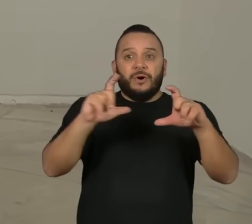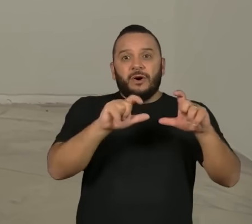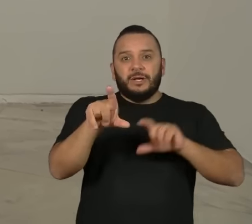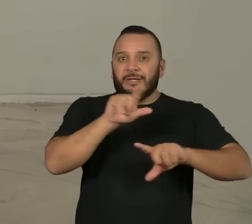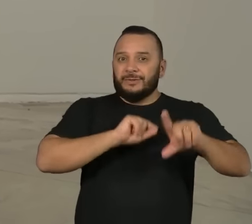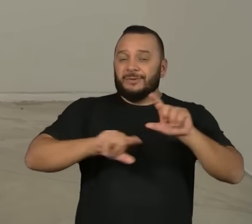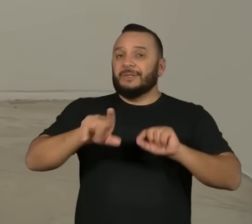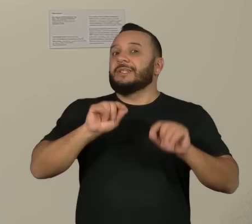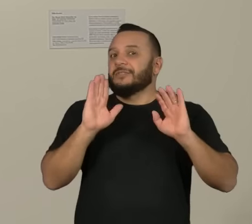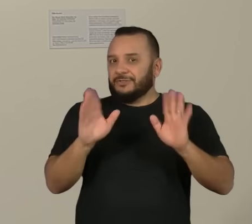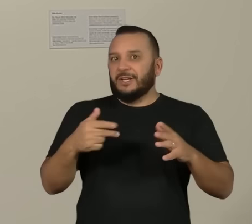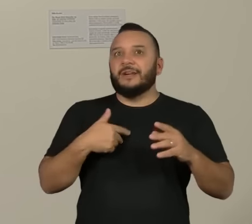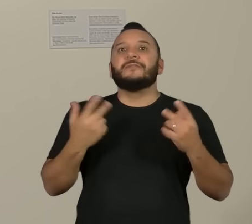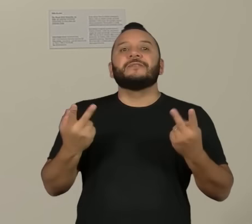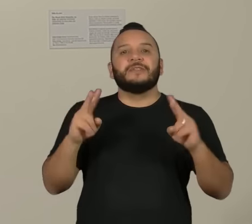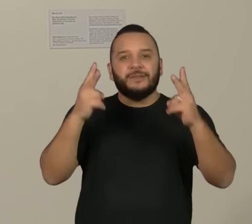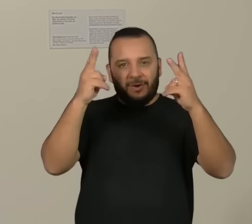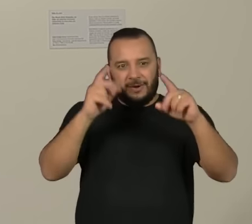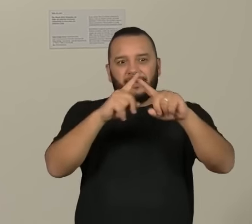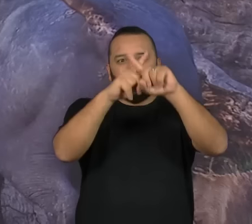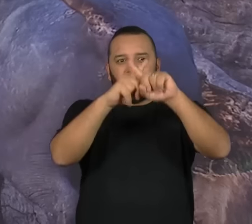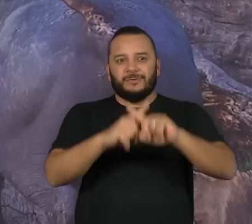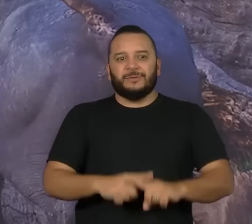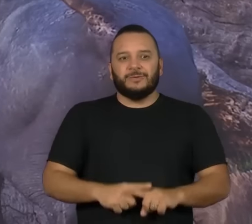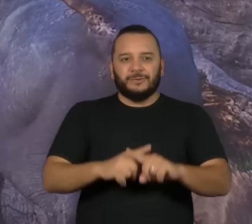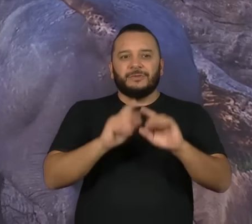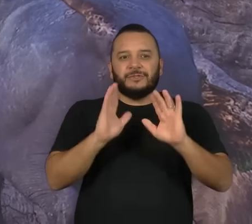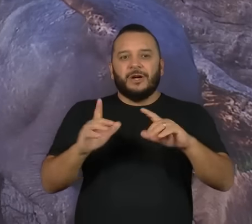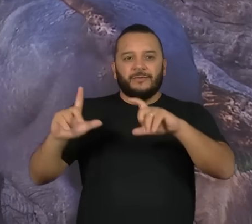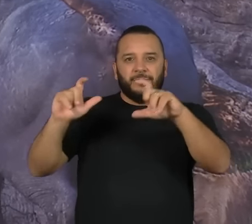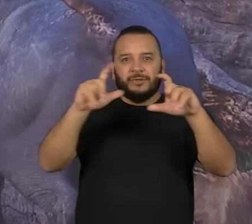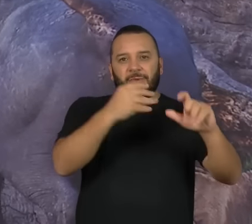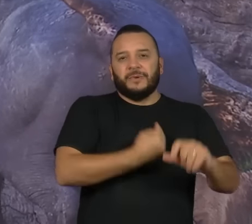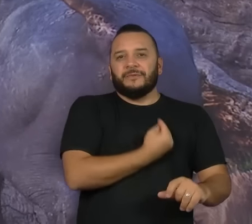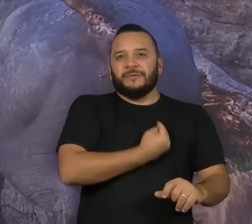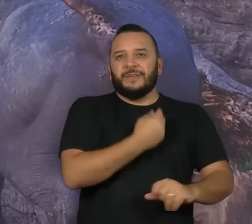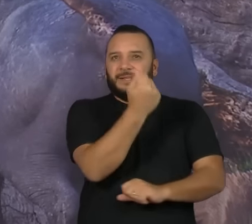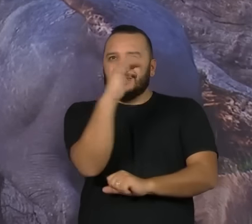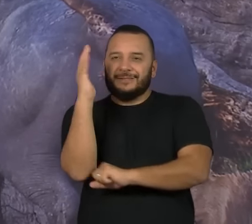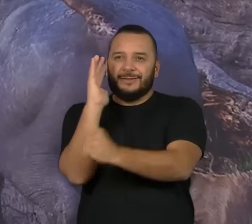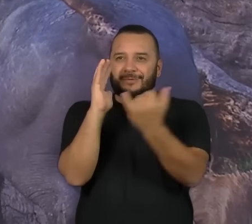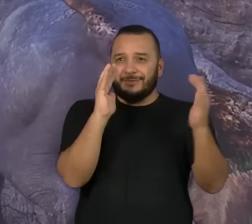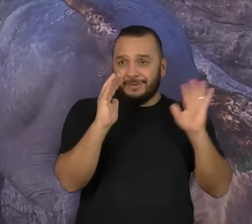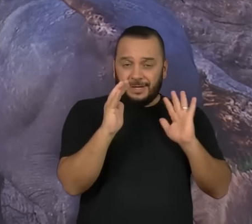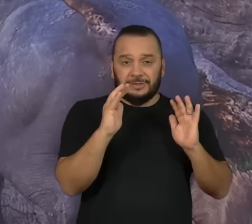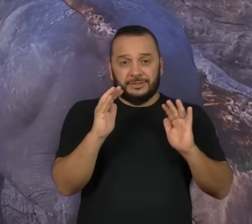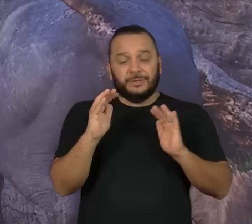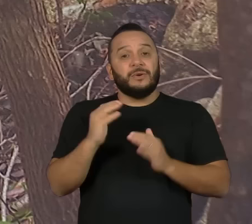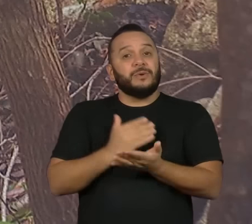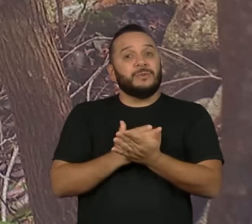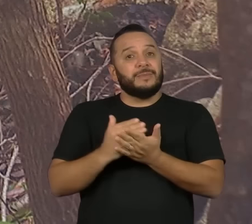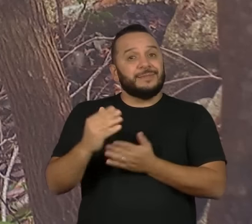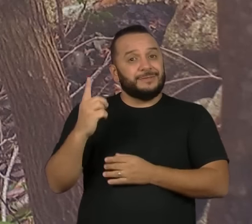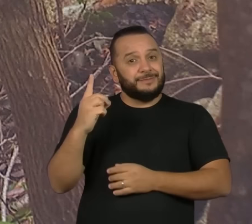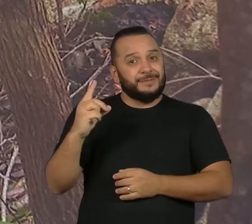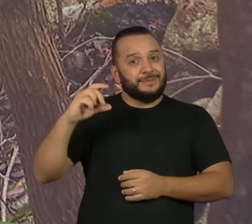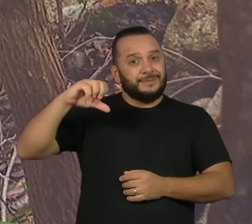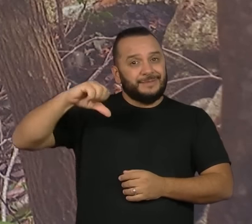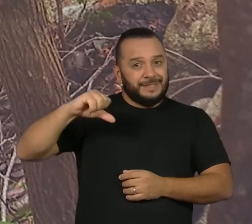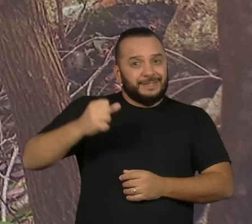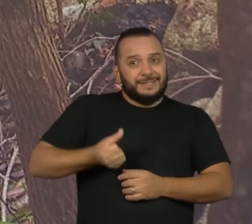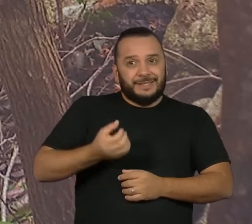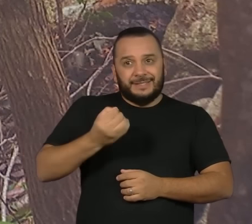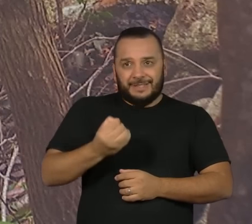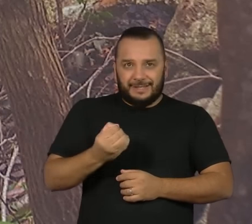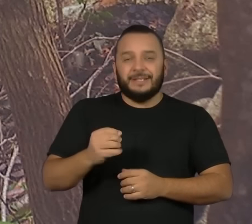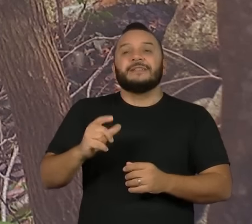as vencedoras do concurso Fotógrafo de Vida Selvagem. Iniciado nos anos 60, foi encampado pelo